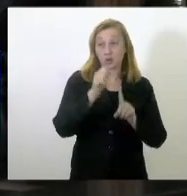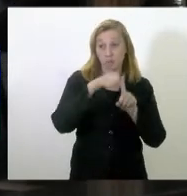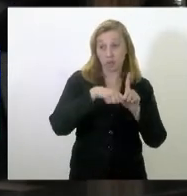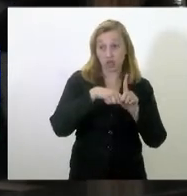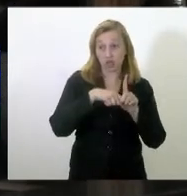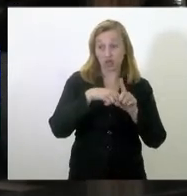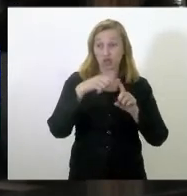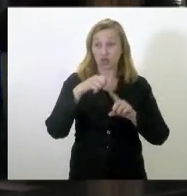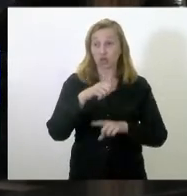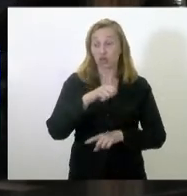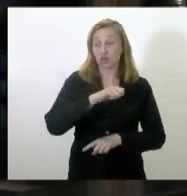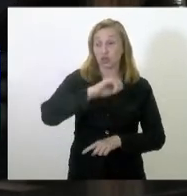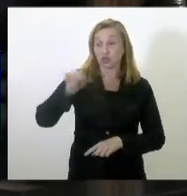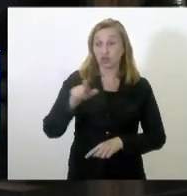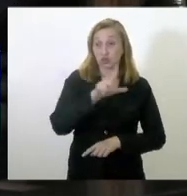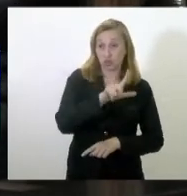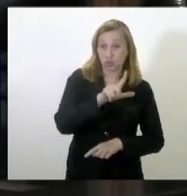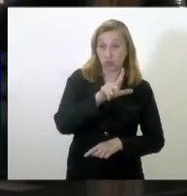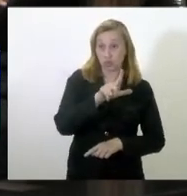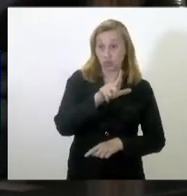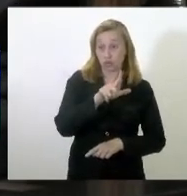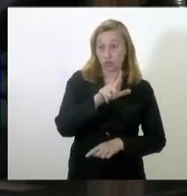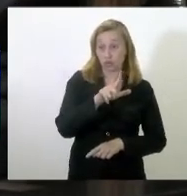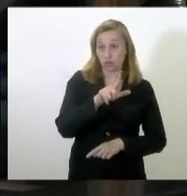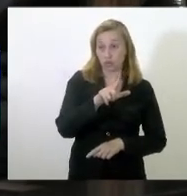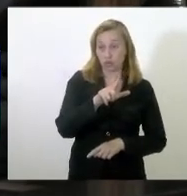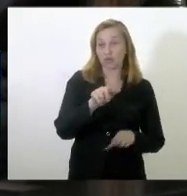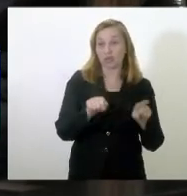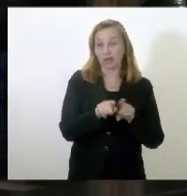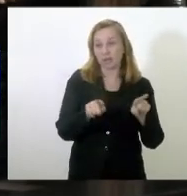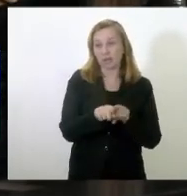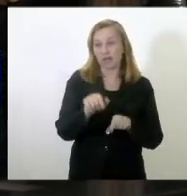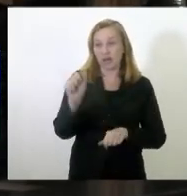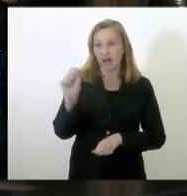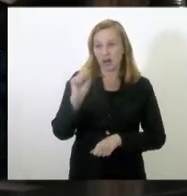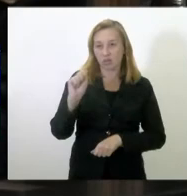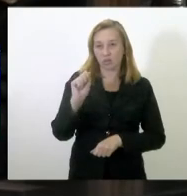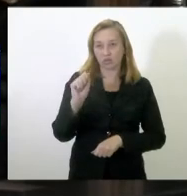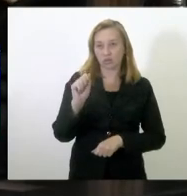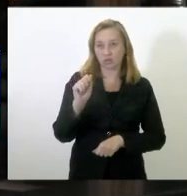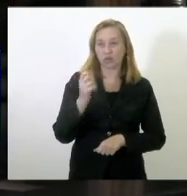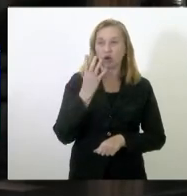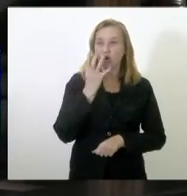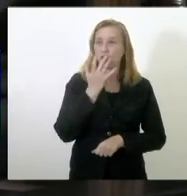julho, meados de agosto, floram na cor roxa.